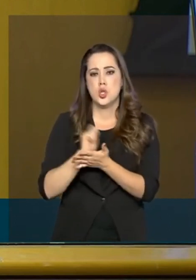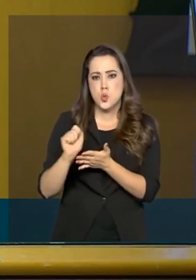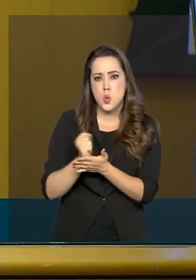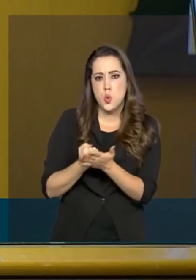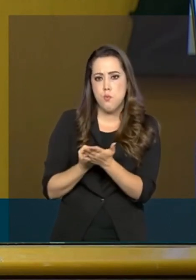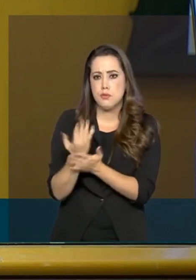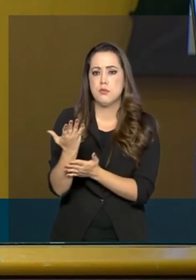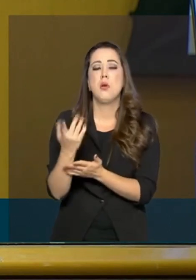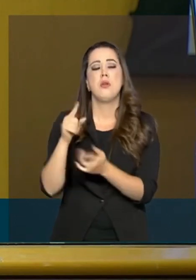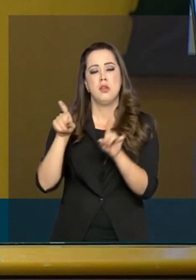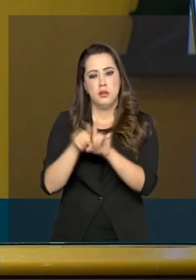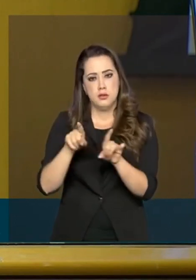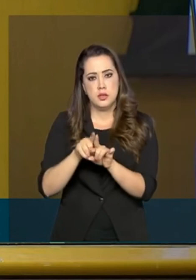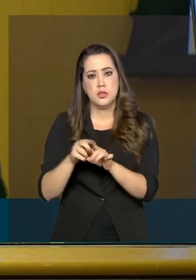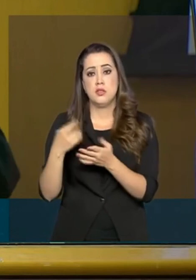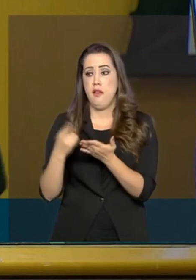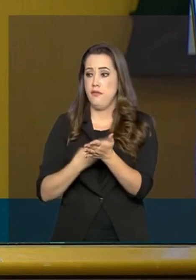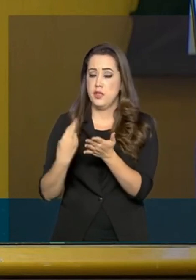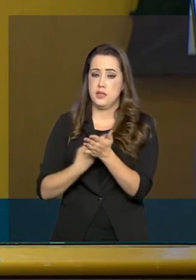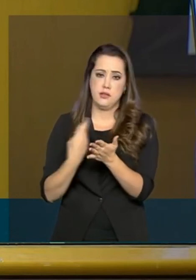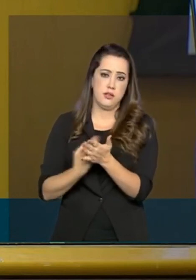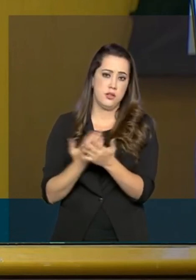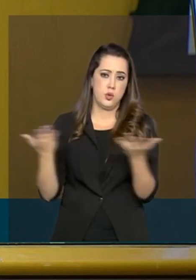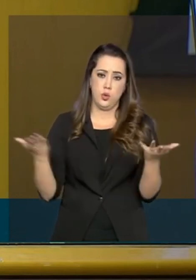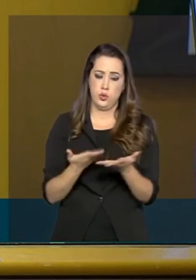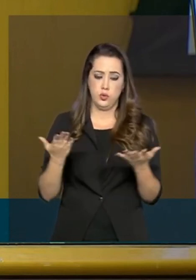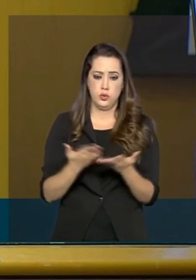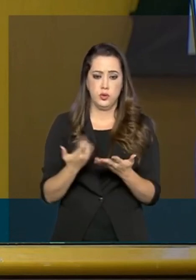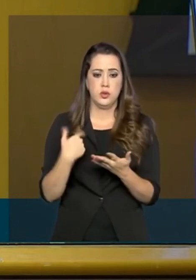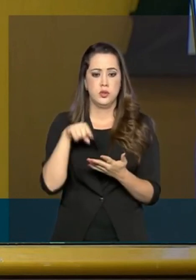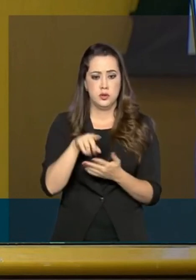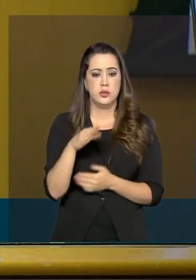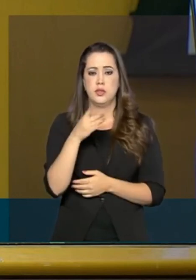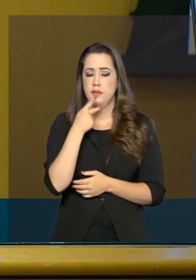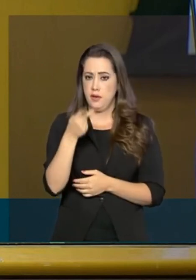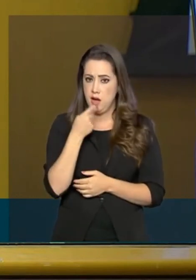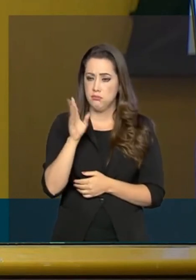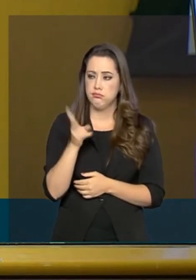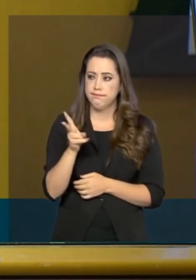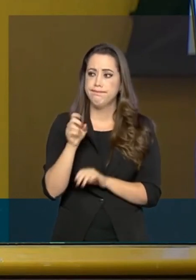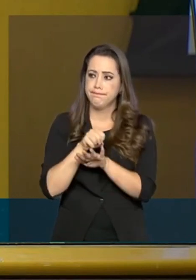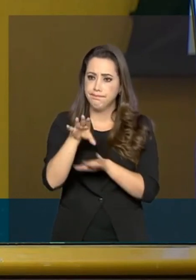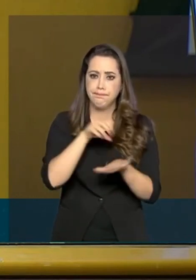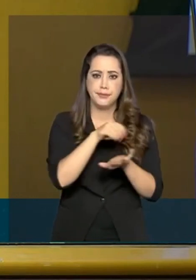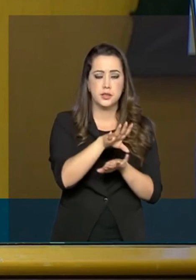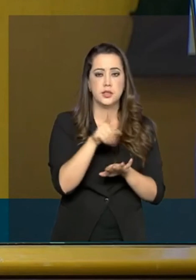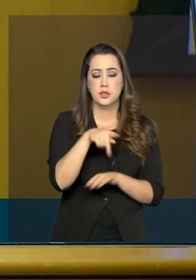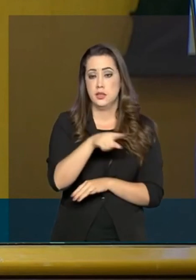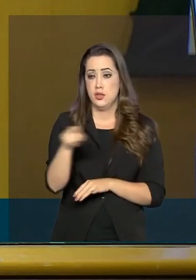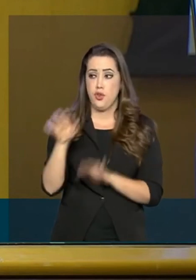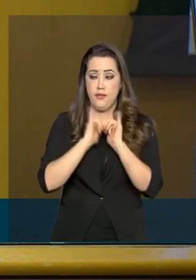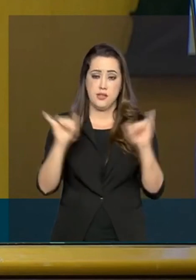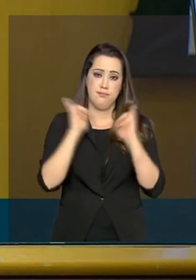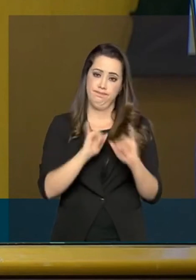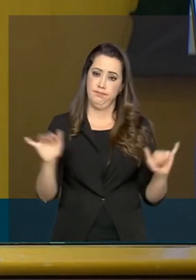um artigo em revistas internacionais hoje que está muito citado, inclusive, esse artigo, já